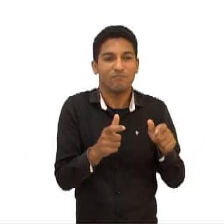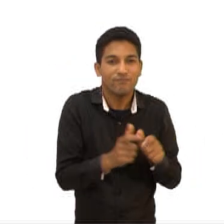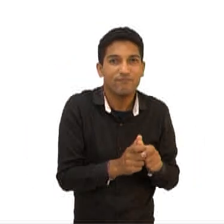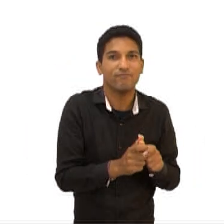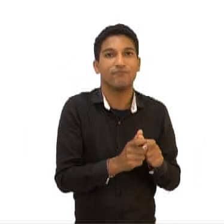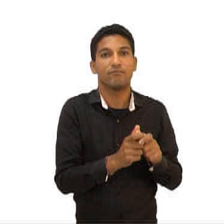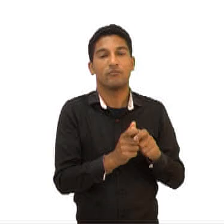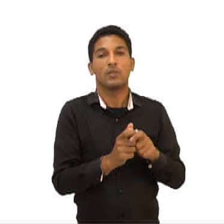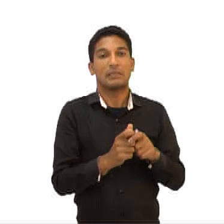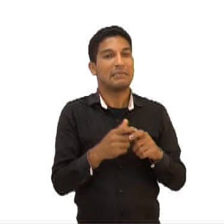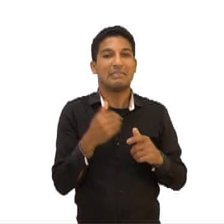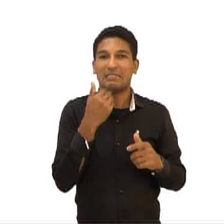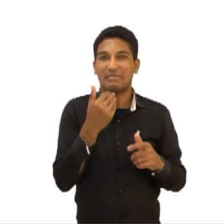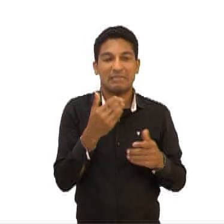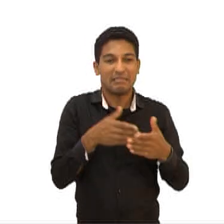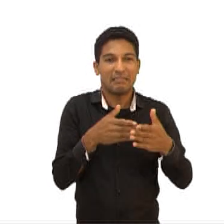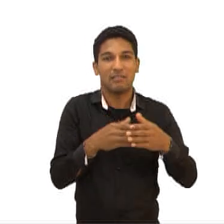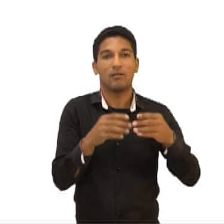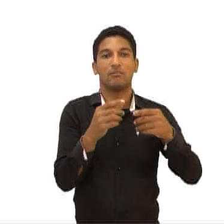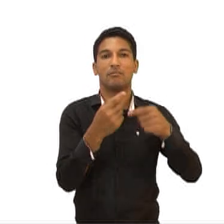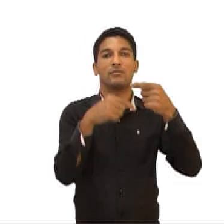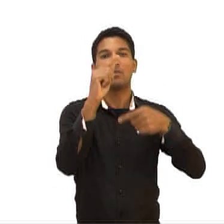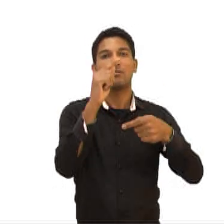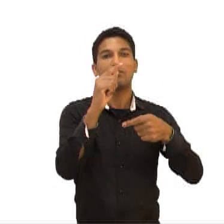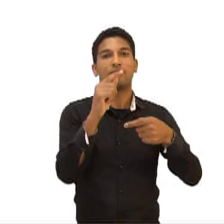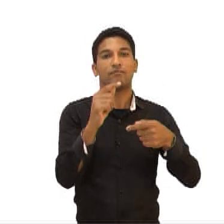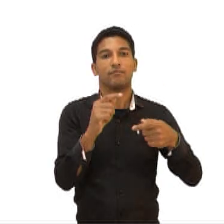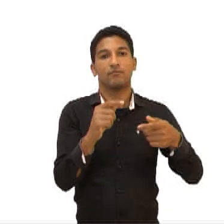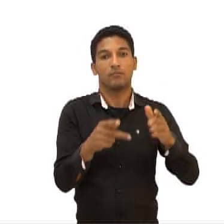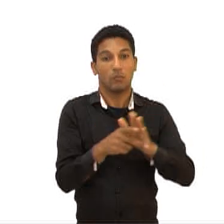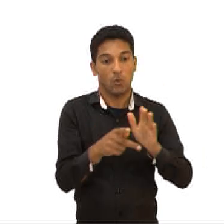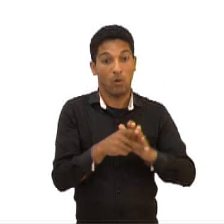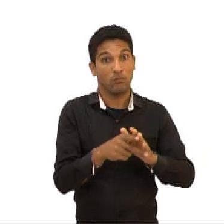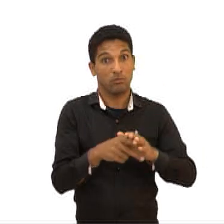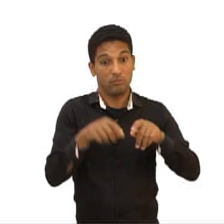não conseguem desenvolver outras atividades econômicas e